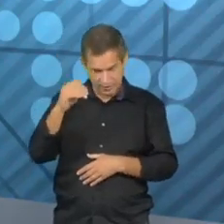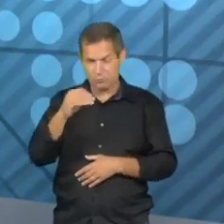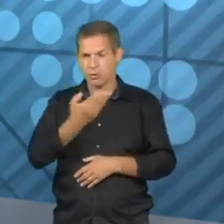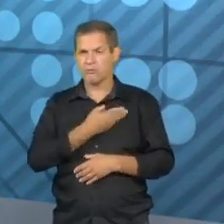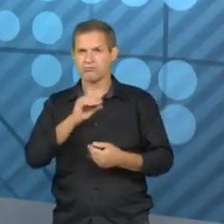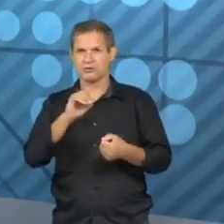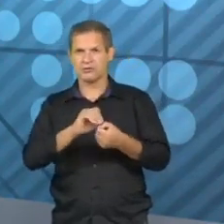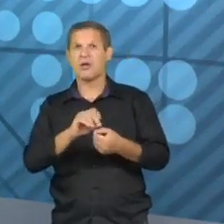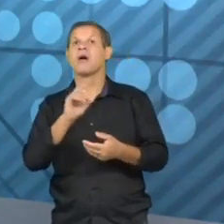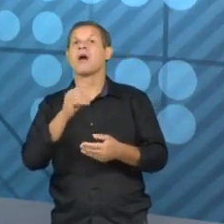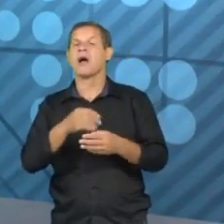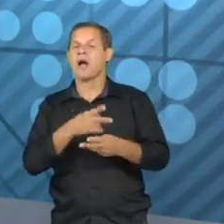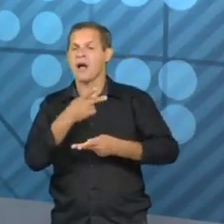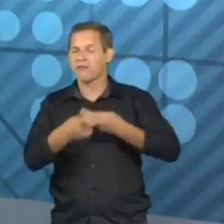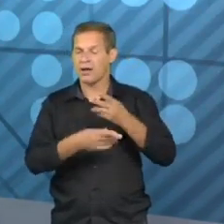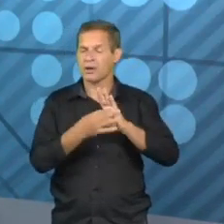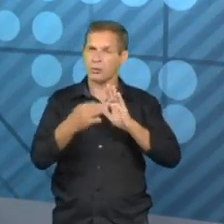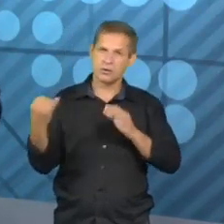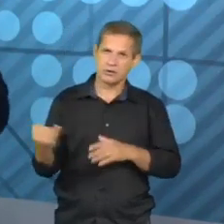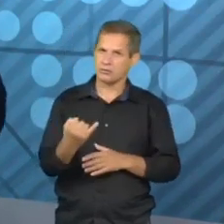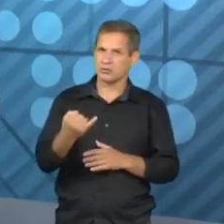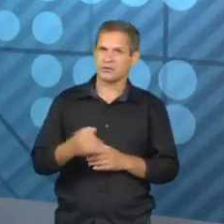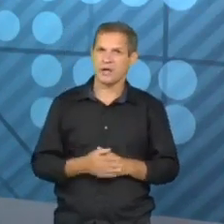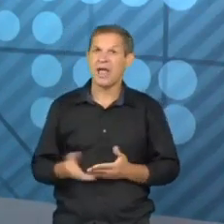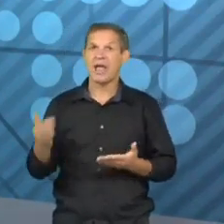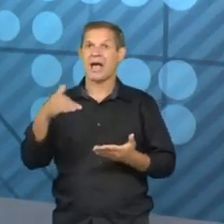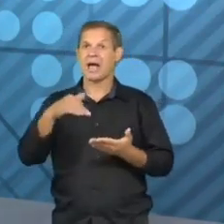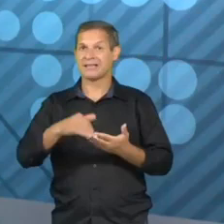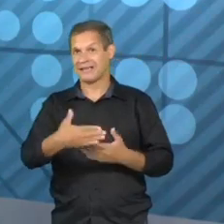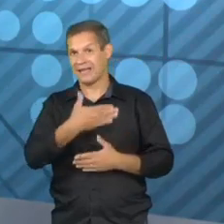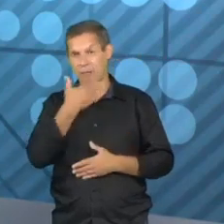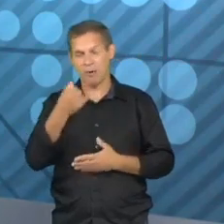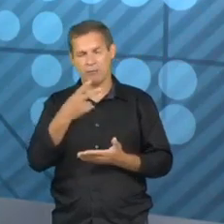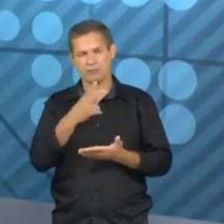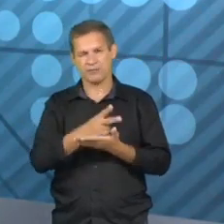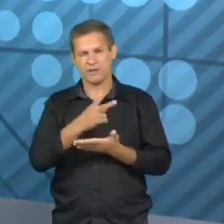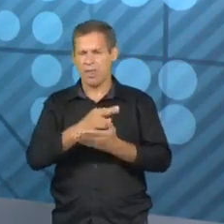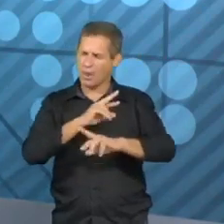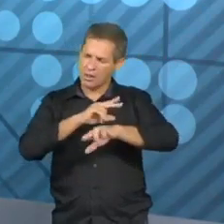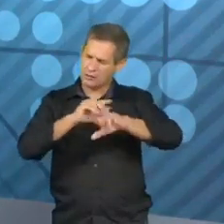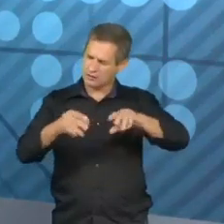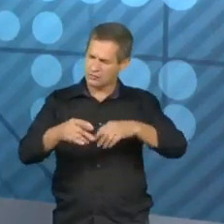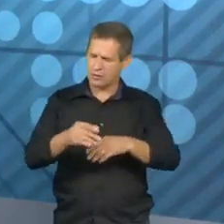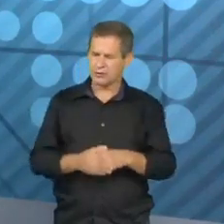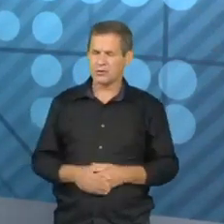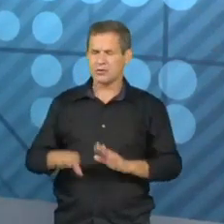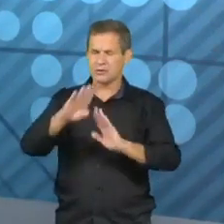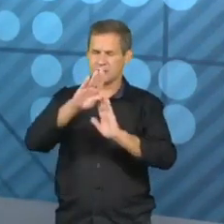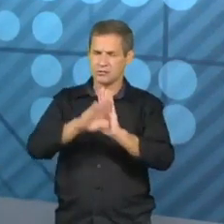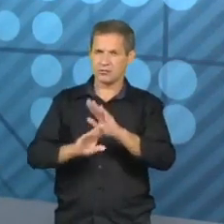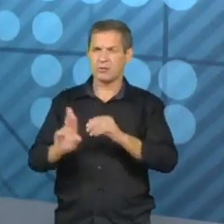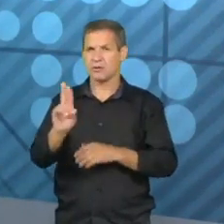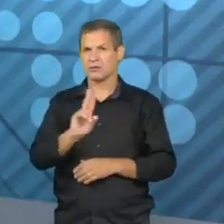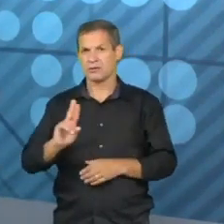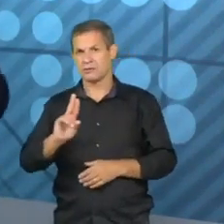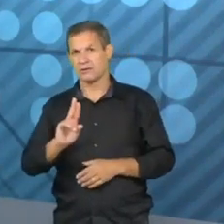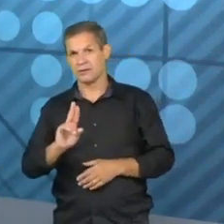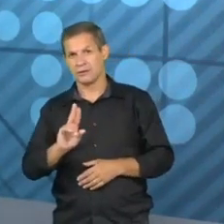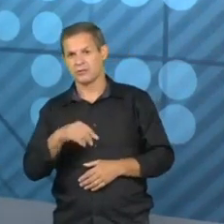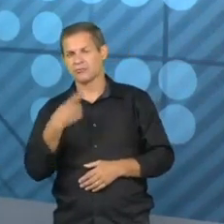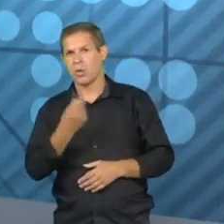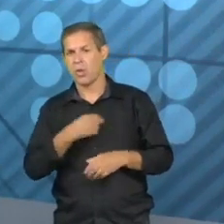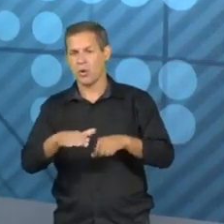fizeram, fala. A opinião é muito importante até para melhorar diversos processos da universidade. A